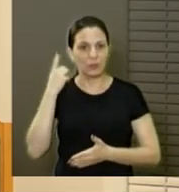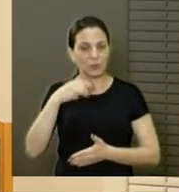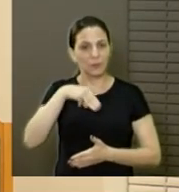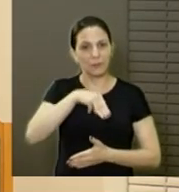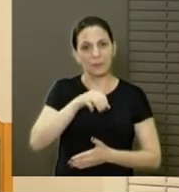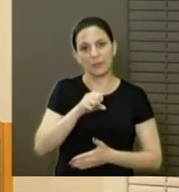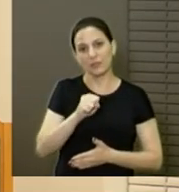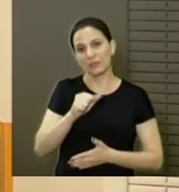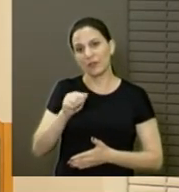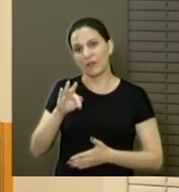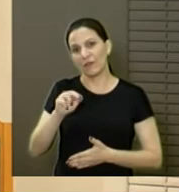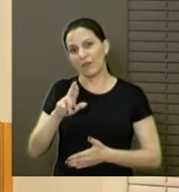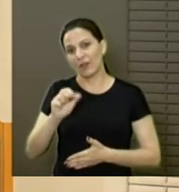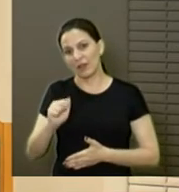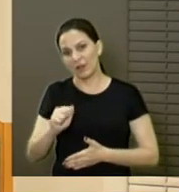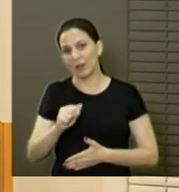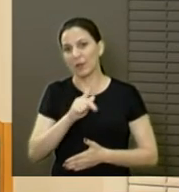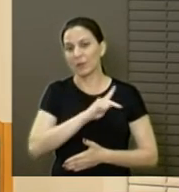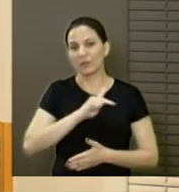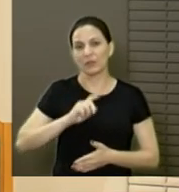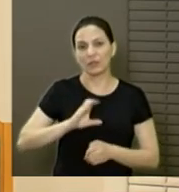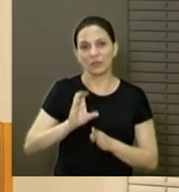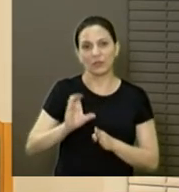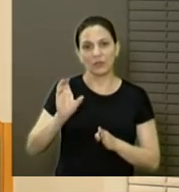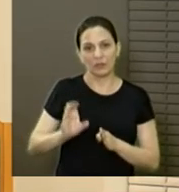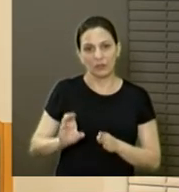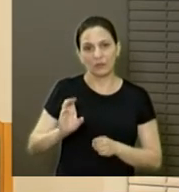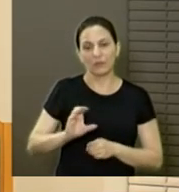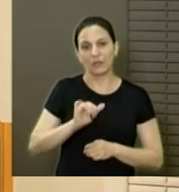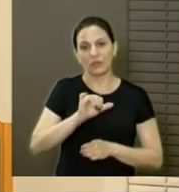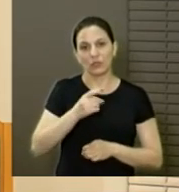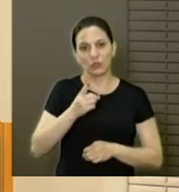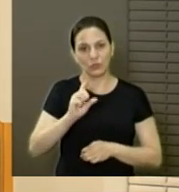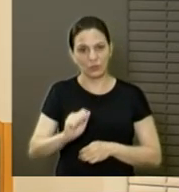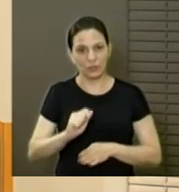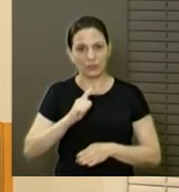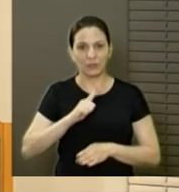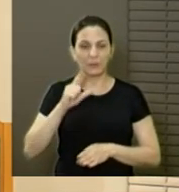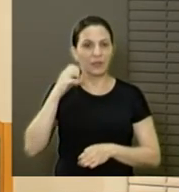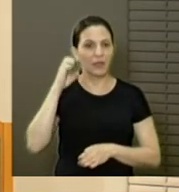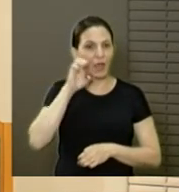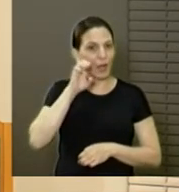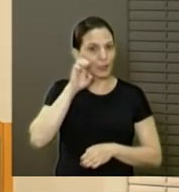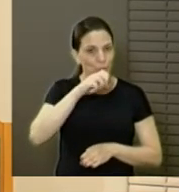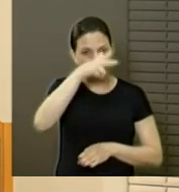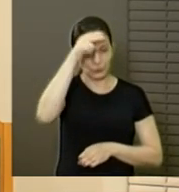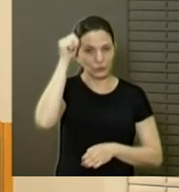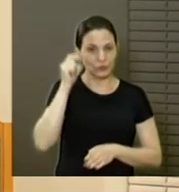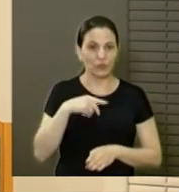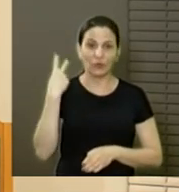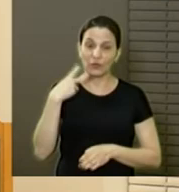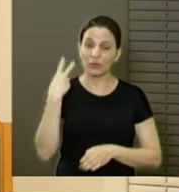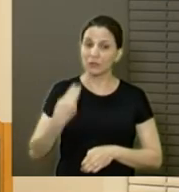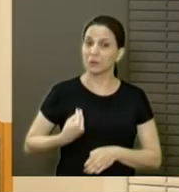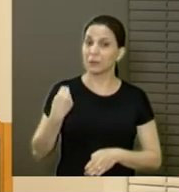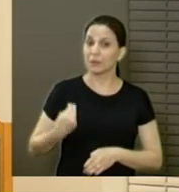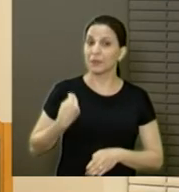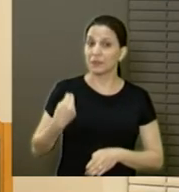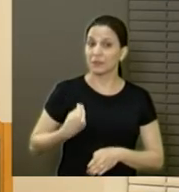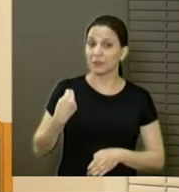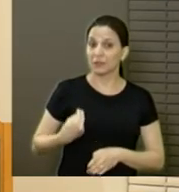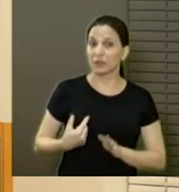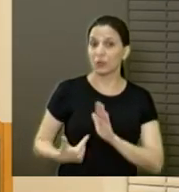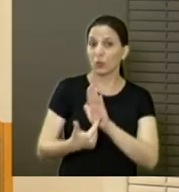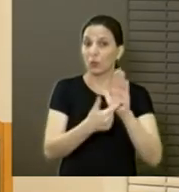Roberto Massafera, o presidente da Câmara, Jefferson Yachuda Farmacêutico, e o prefeito Edinho Silva. Vários vereadores também estiveram presentes,